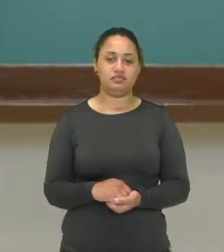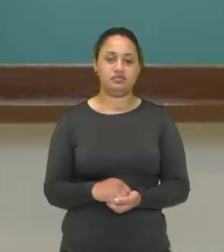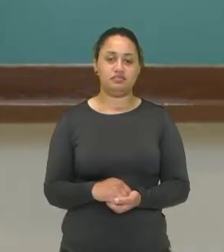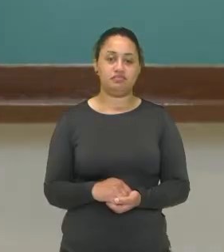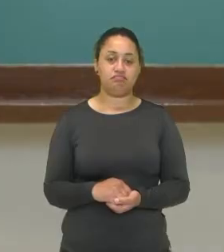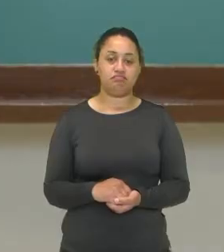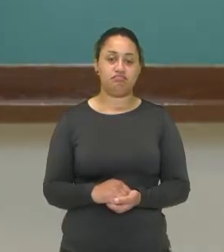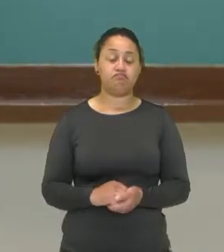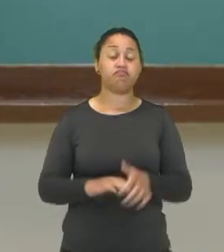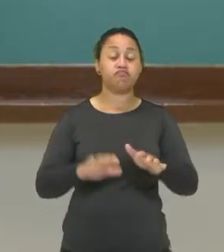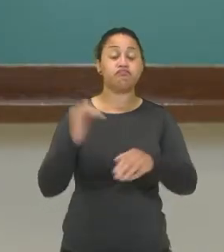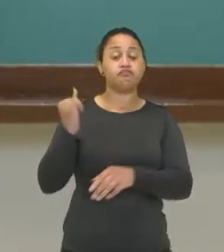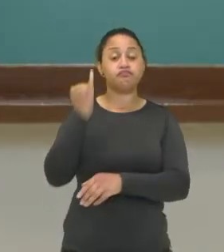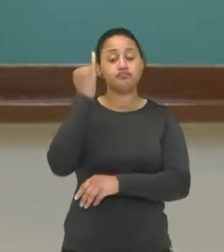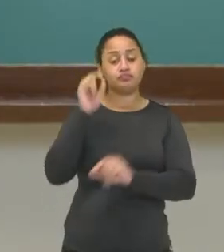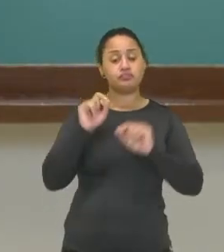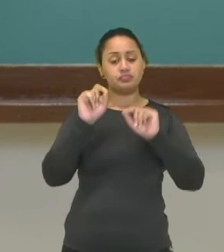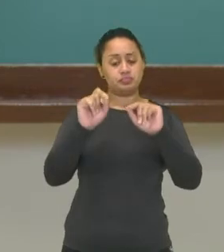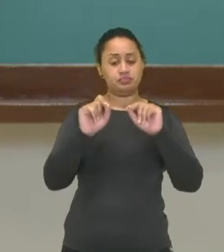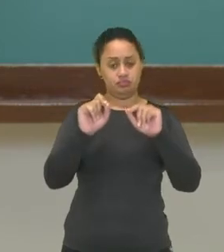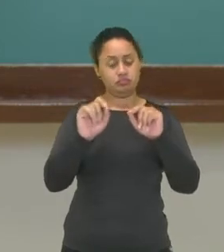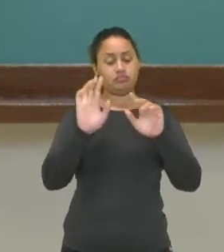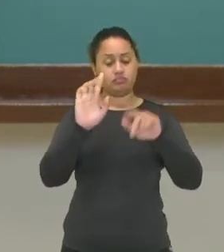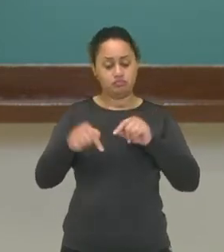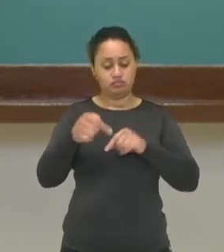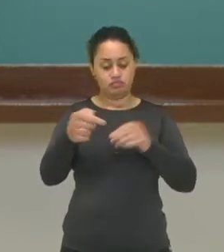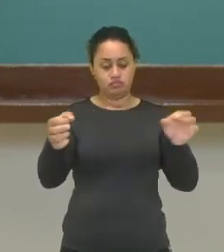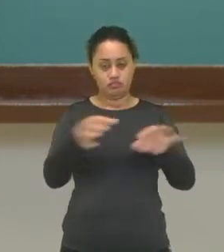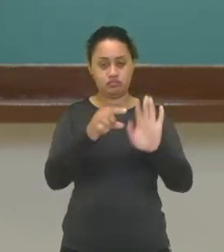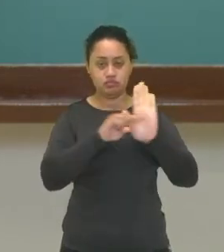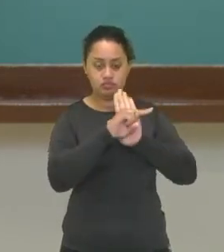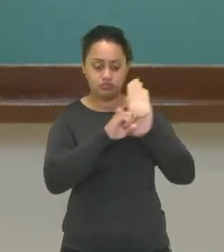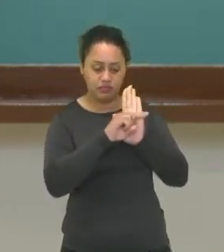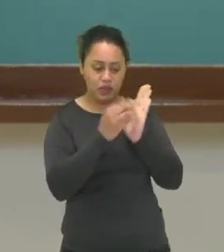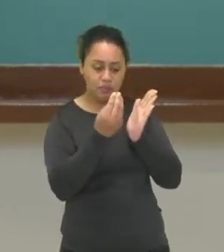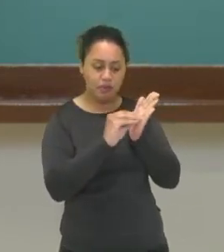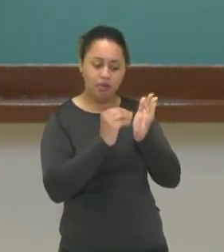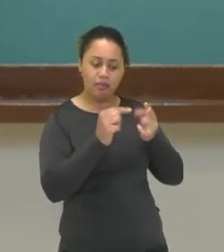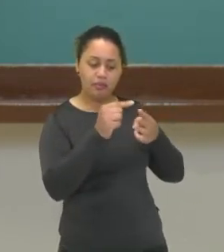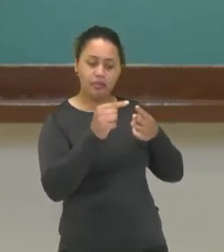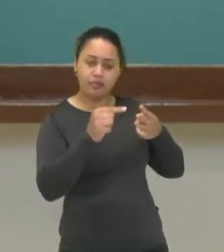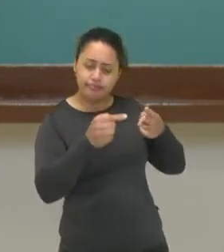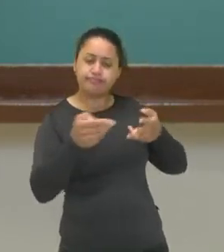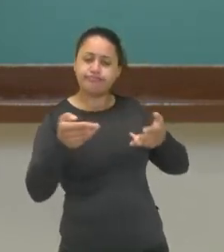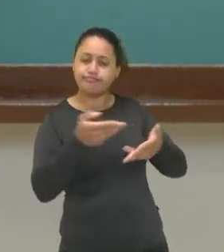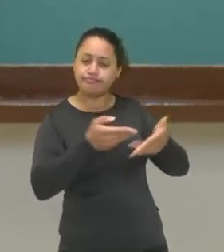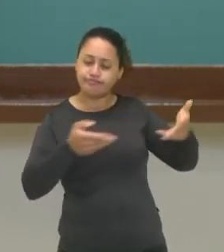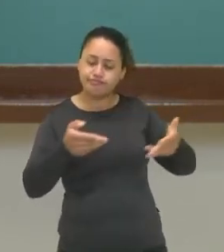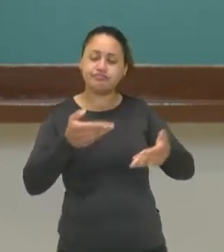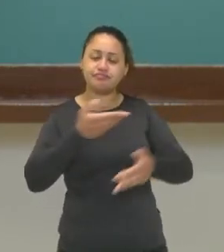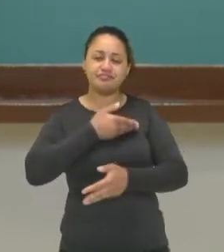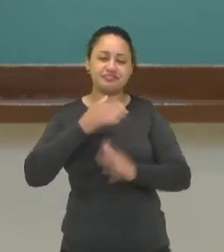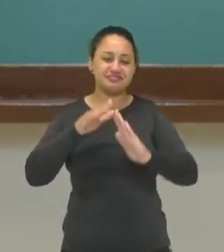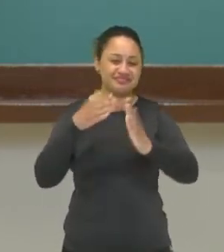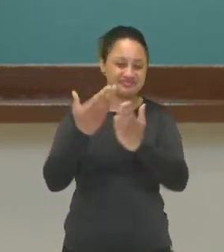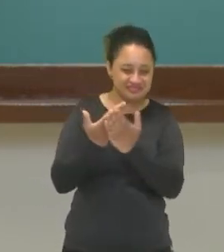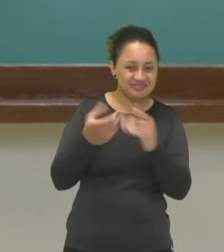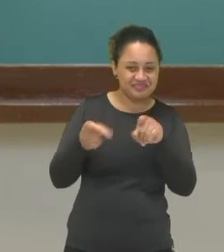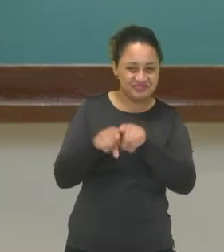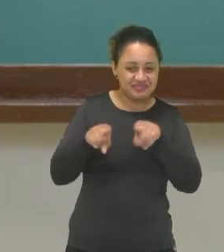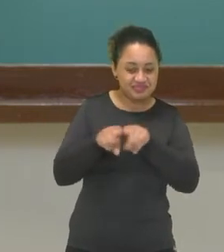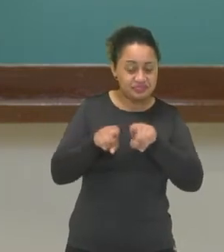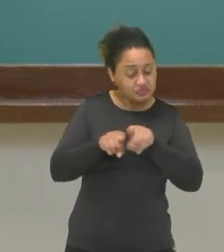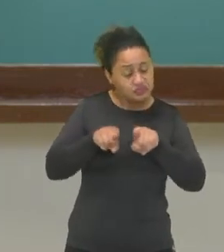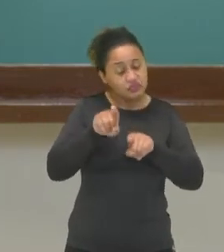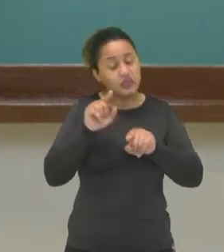Não esqueça de, depois de terminar a sua pesquisa e fazer a sua lista com 3 nomes, compartilhar com os seus colegas, tá? Assim